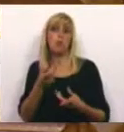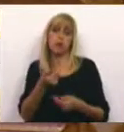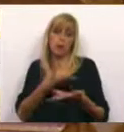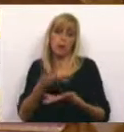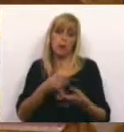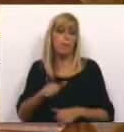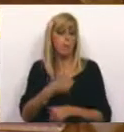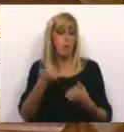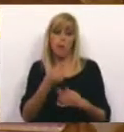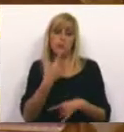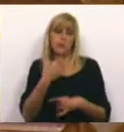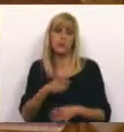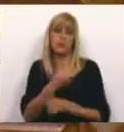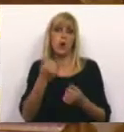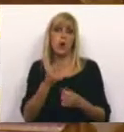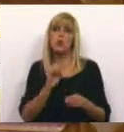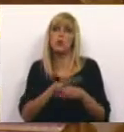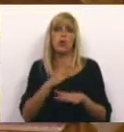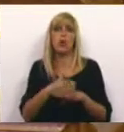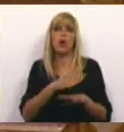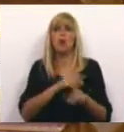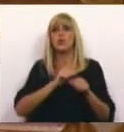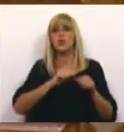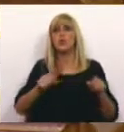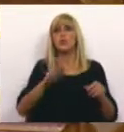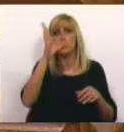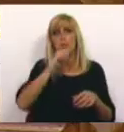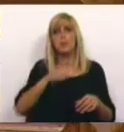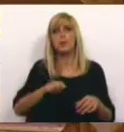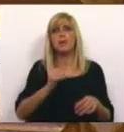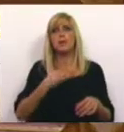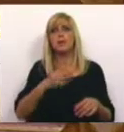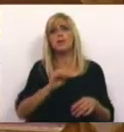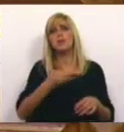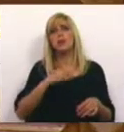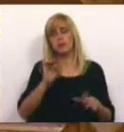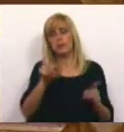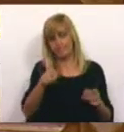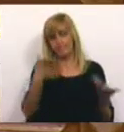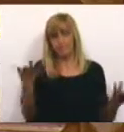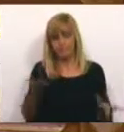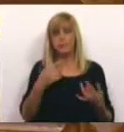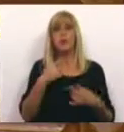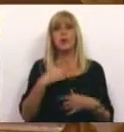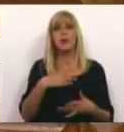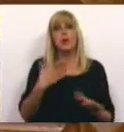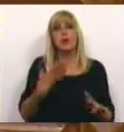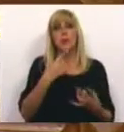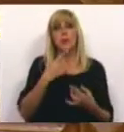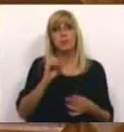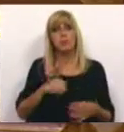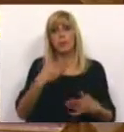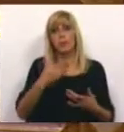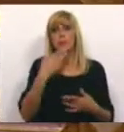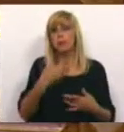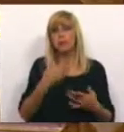melhor, muito melhor do que o que estava durante o período de governação PSD-CDS. E deixo-lhe desde já aqui o meu primeiro pedido